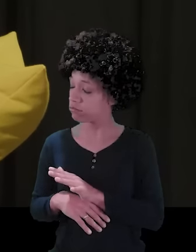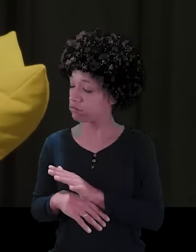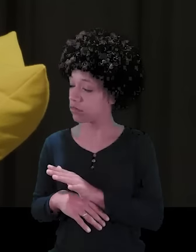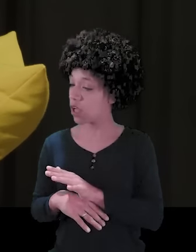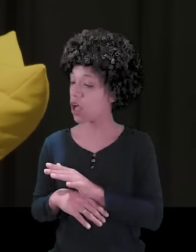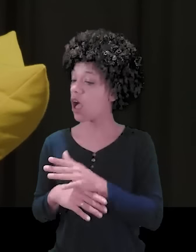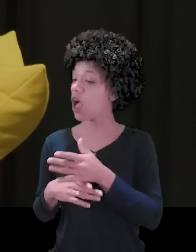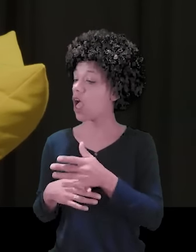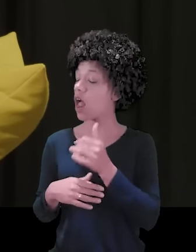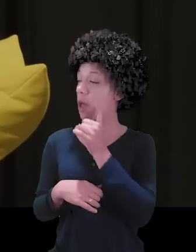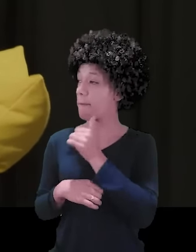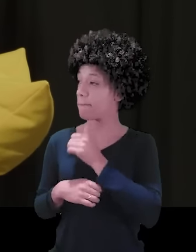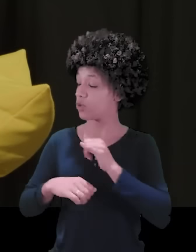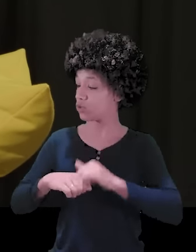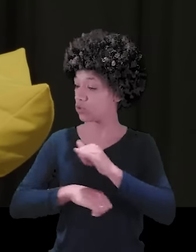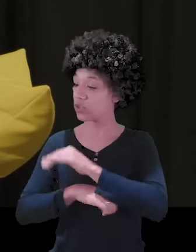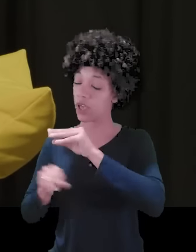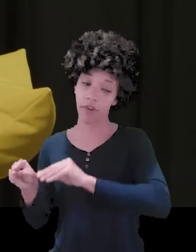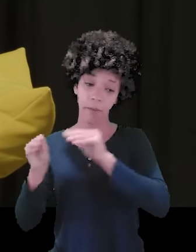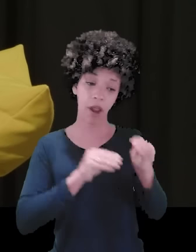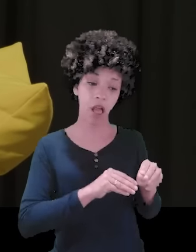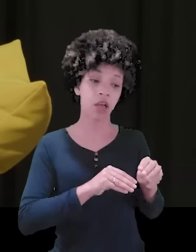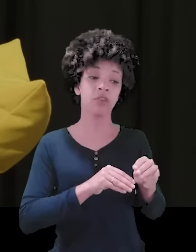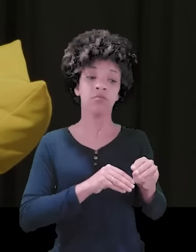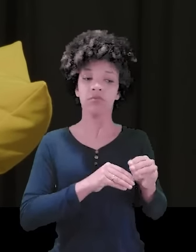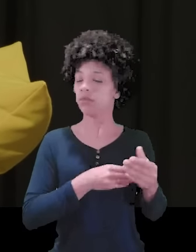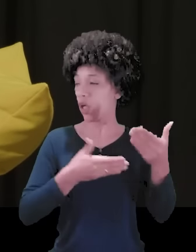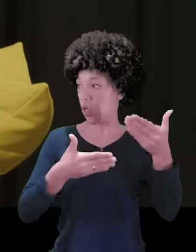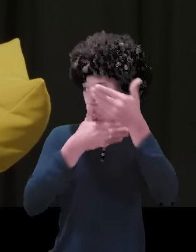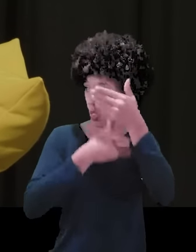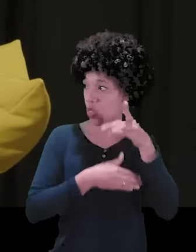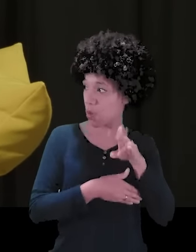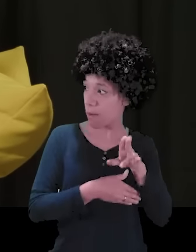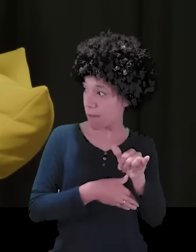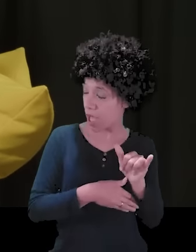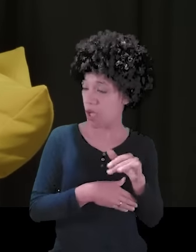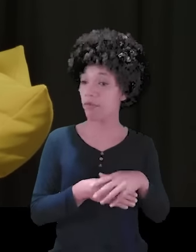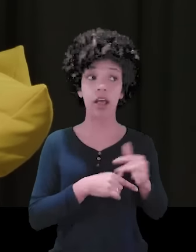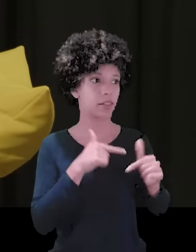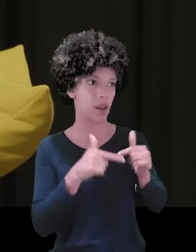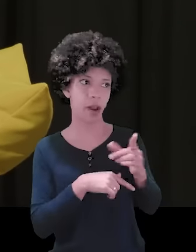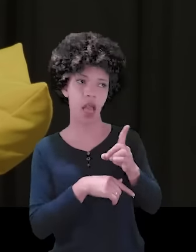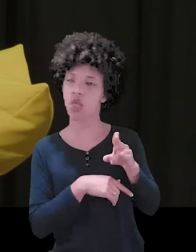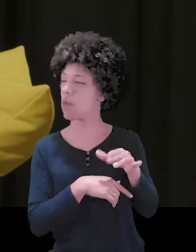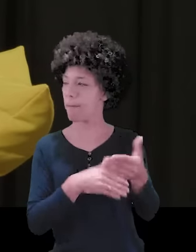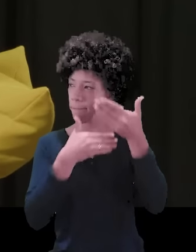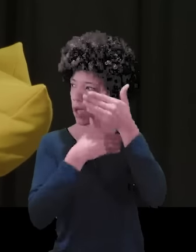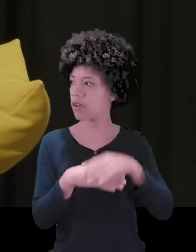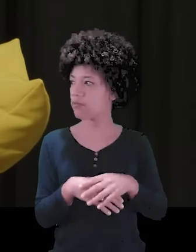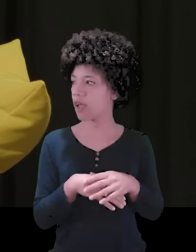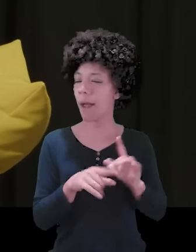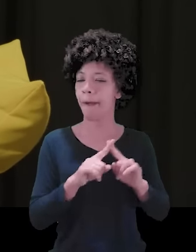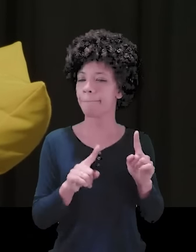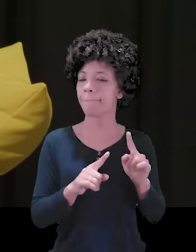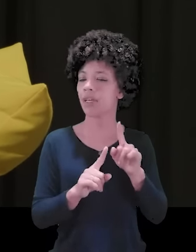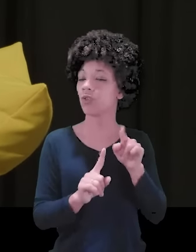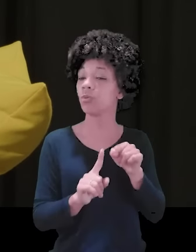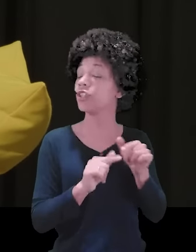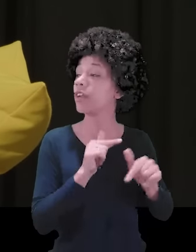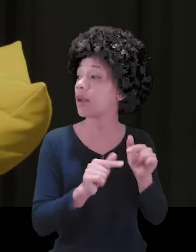era uma moça Essas pessoas vão pra Dubai uma das pessoas em onde você a vou lá trabalhar em Dubai chegava lá e a virar escravo